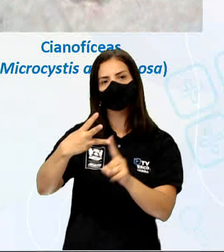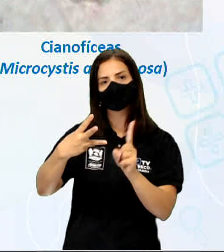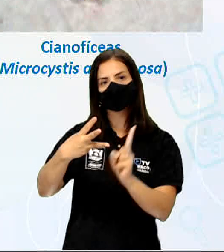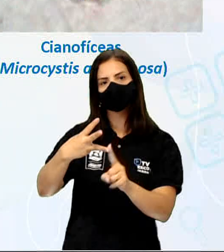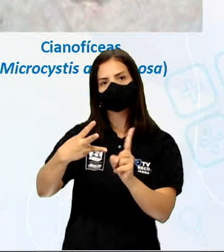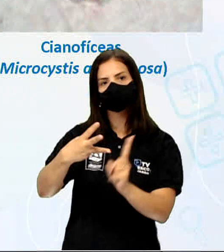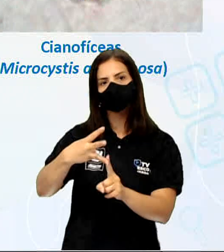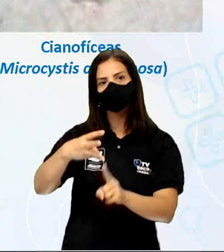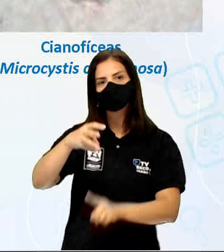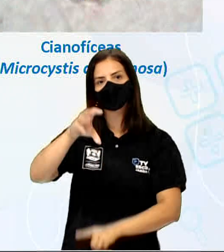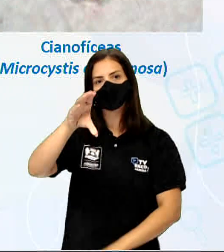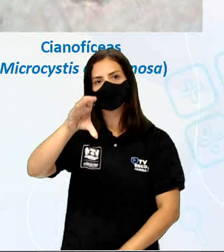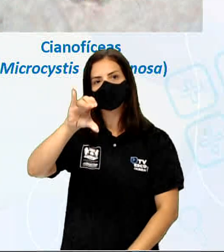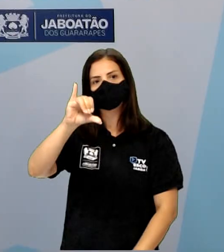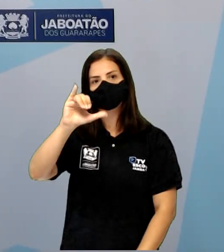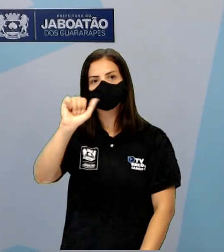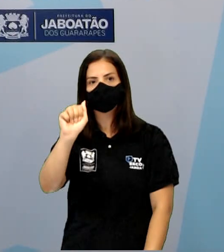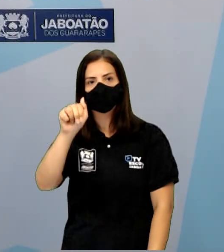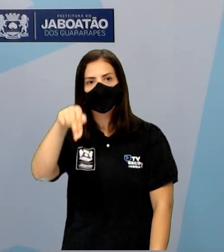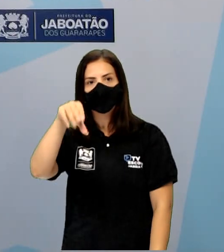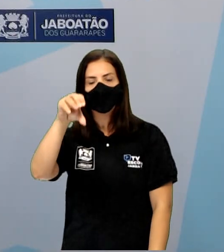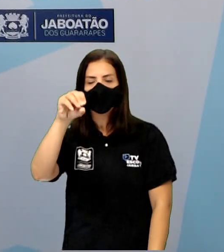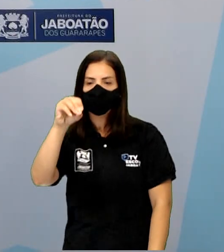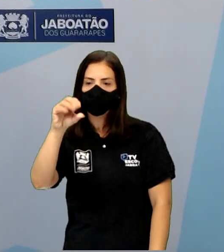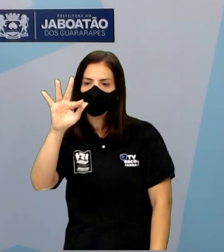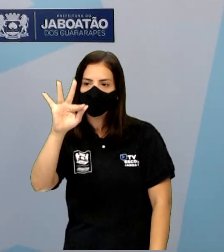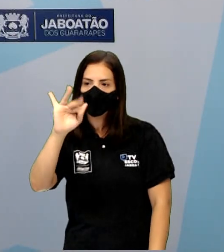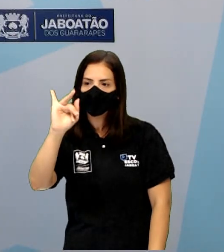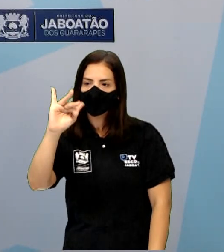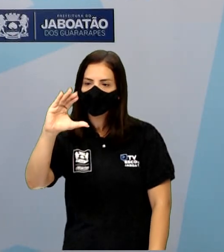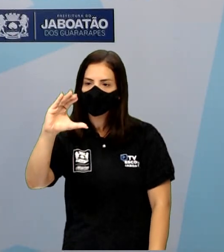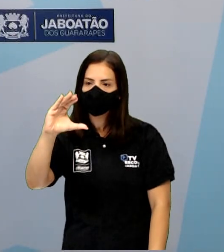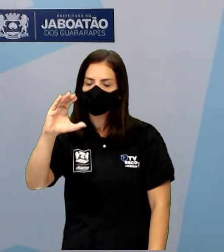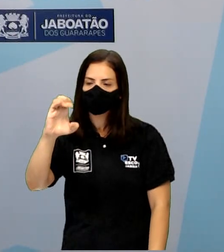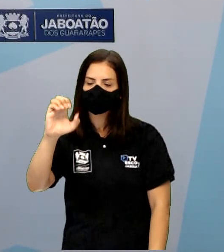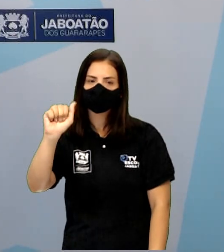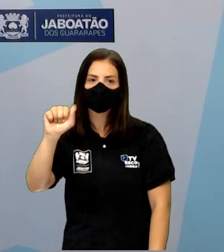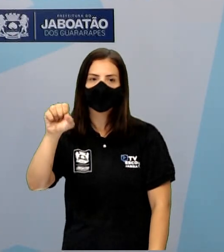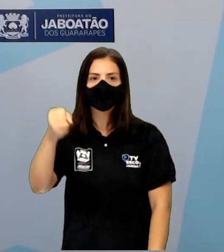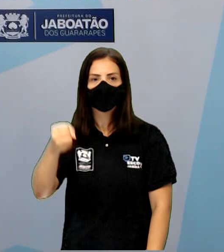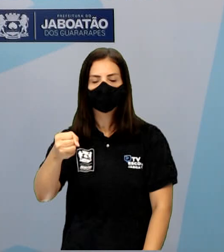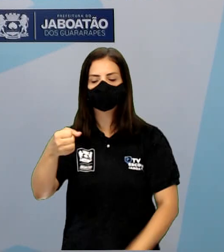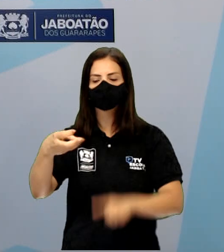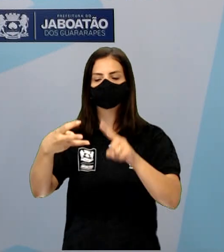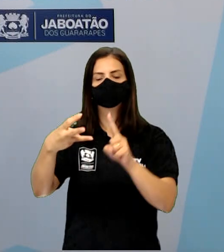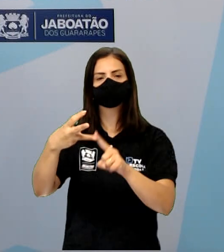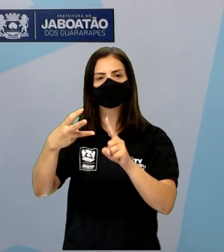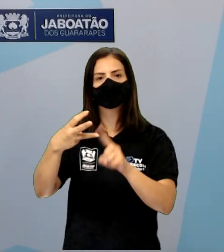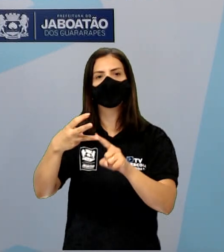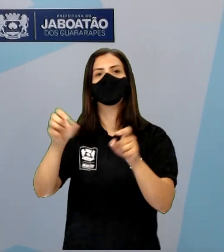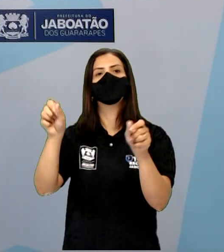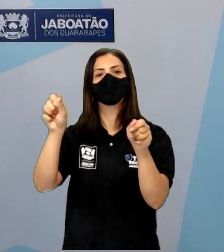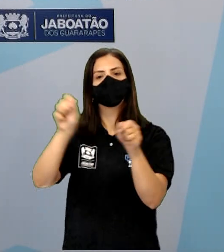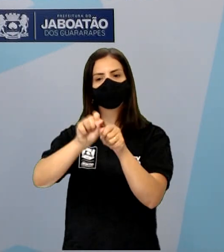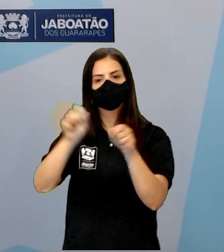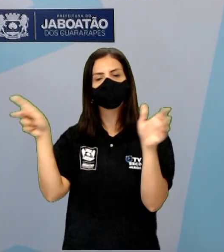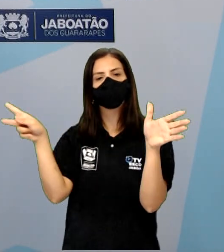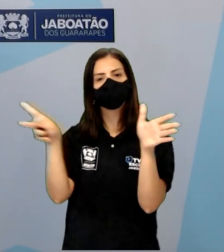que tem a capacidade de realizar fotossíntese, ou seja, que produz o seu próprio alimento utilizando a energia radiante do